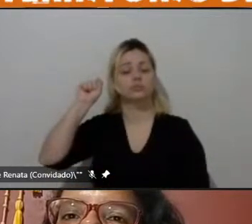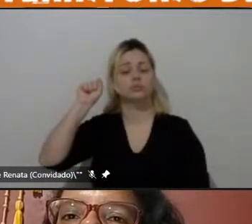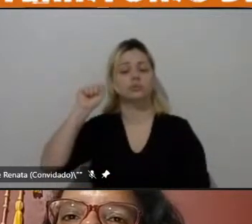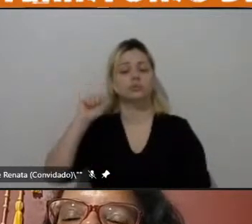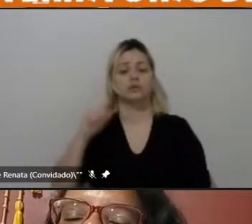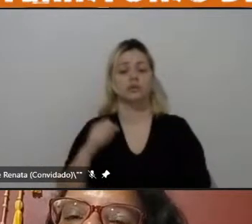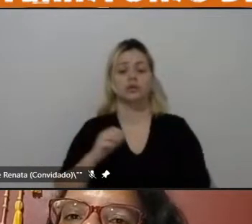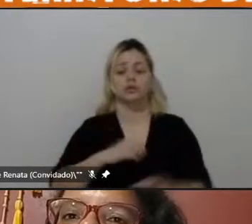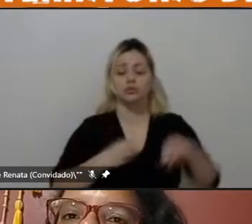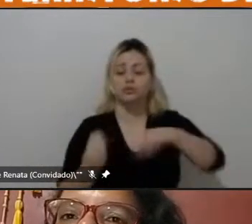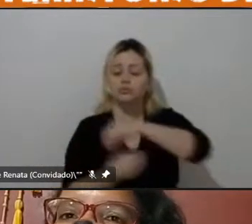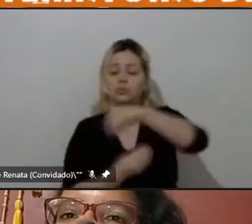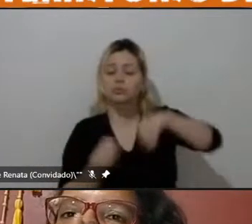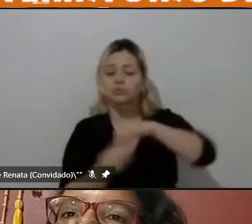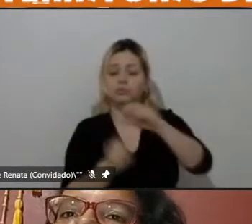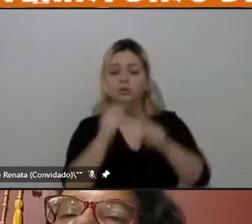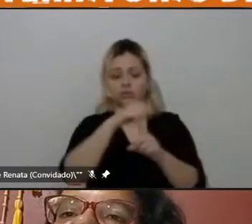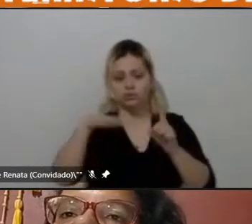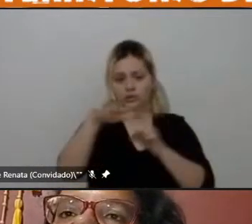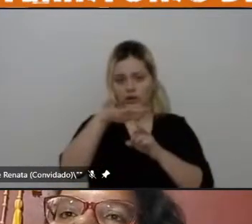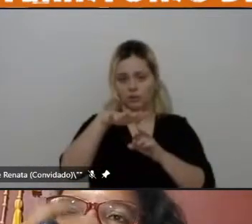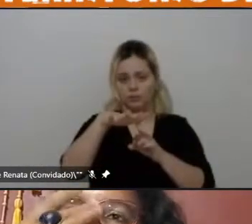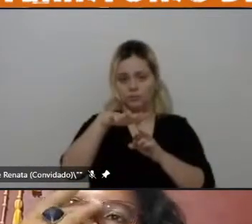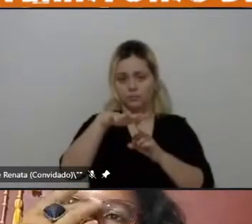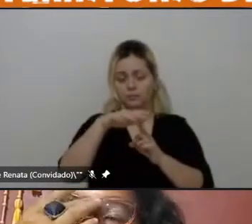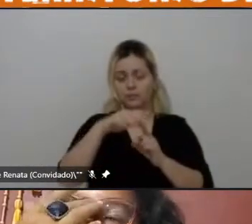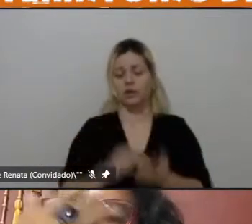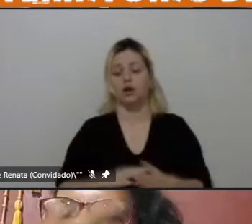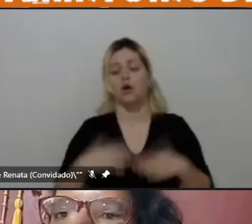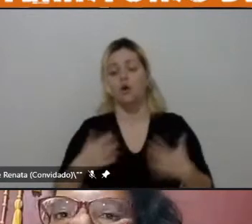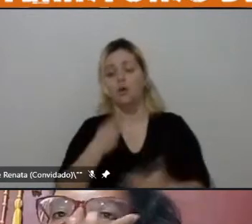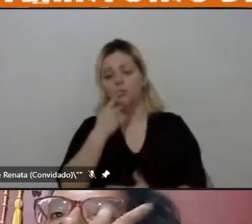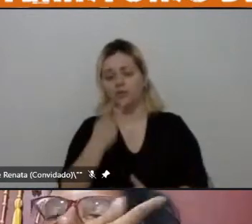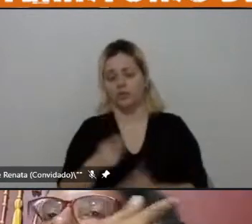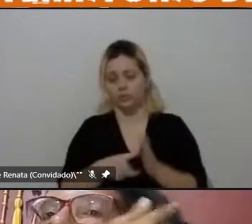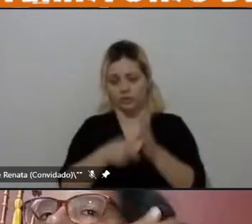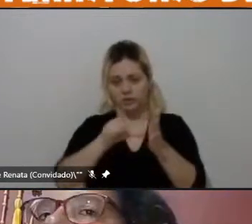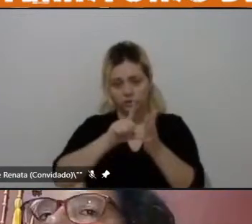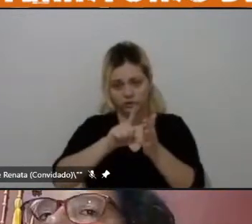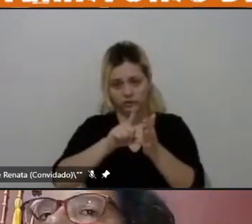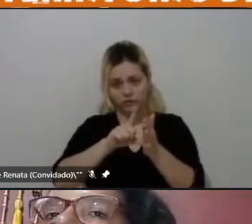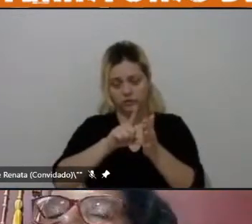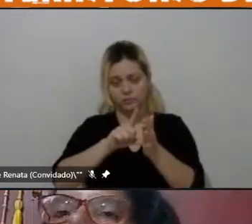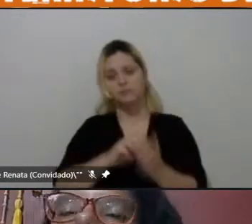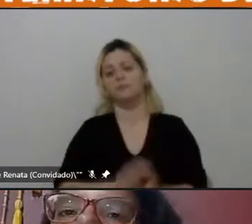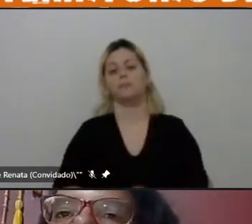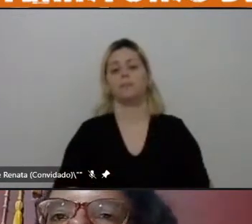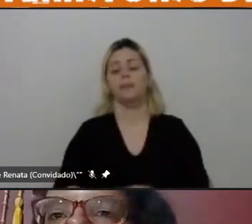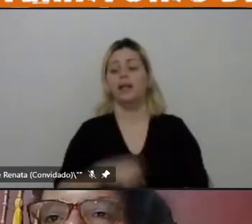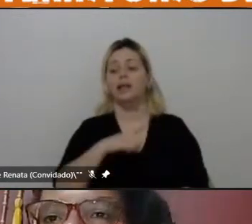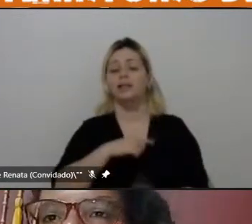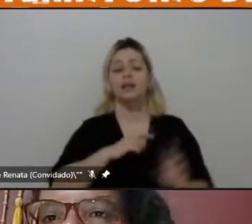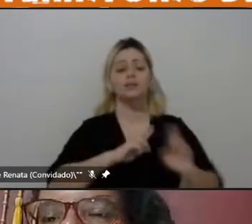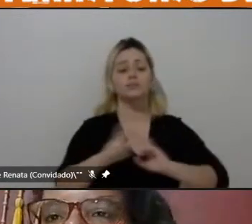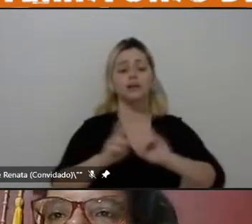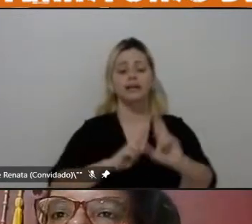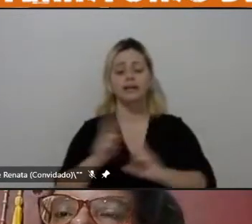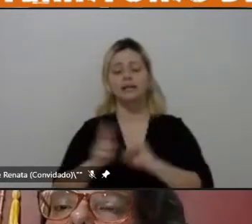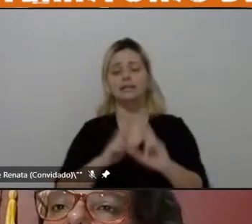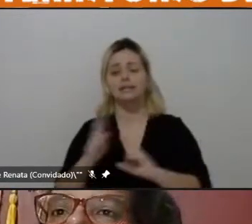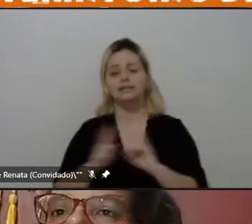próprios movimentos sociais, né, que naquele momento, bem como você falou, há uma relação muito,